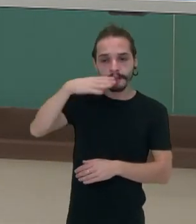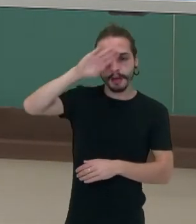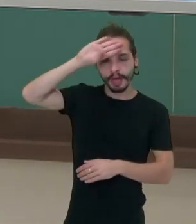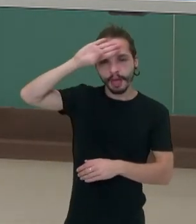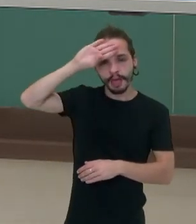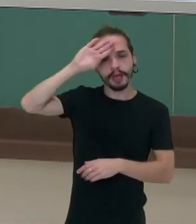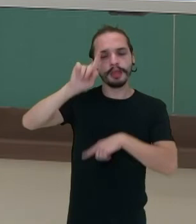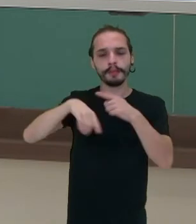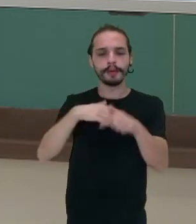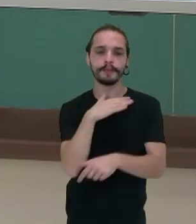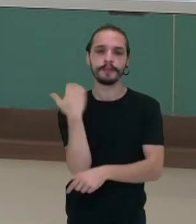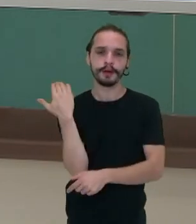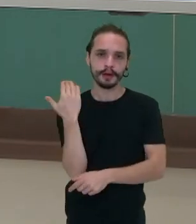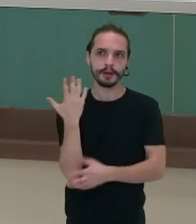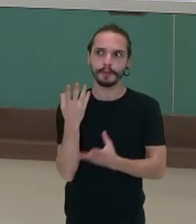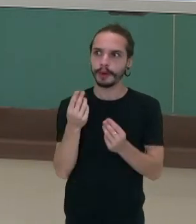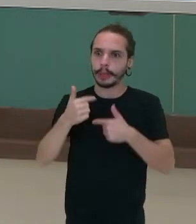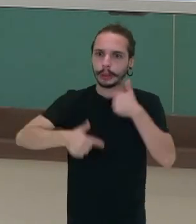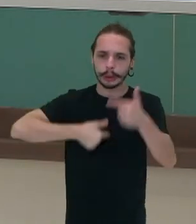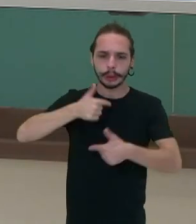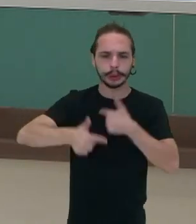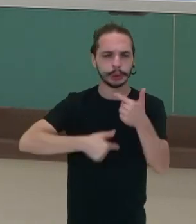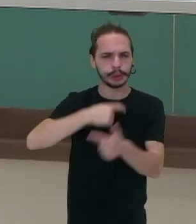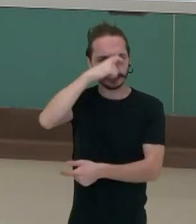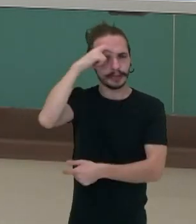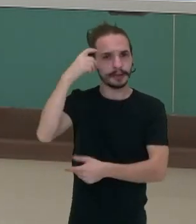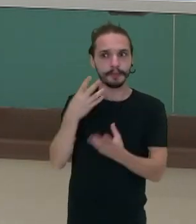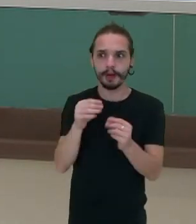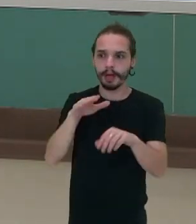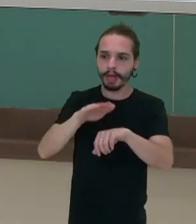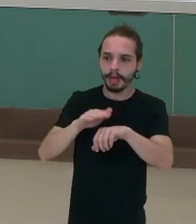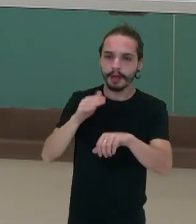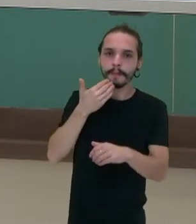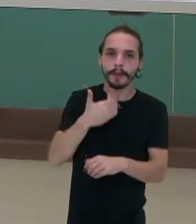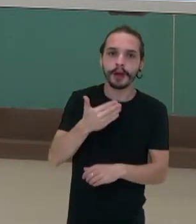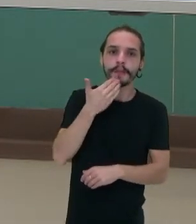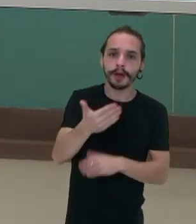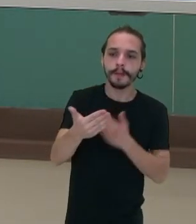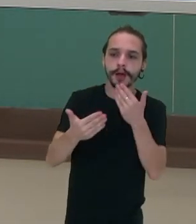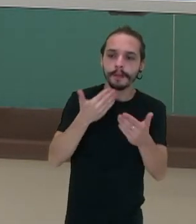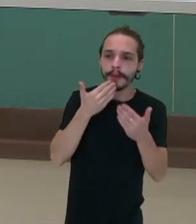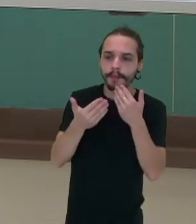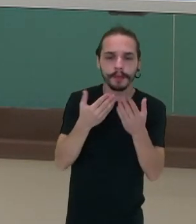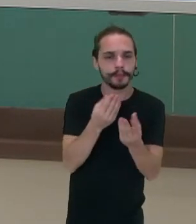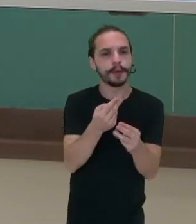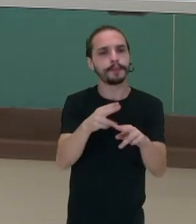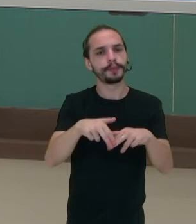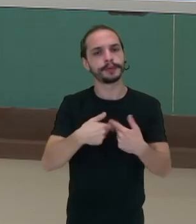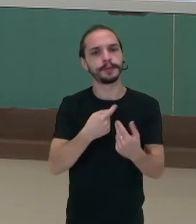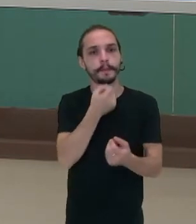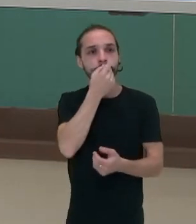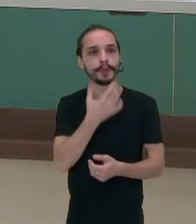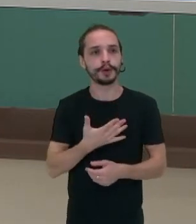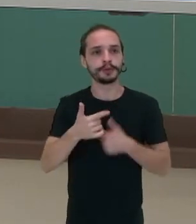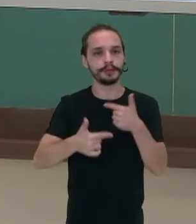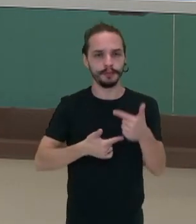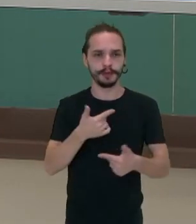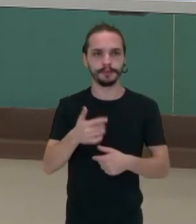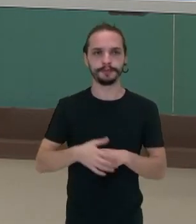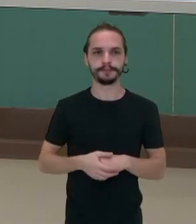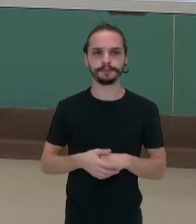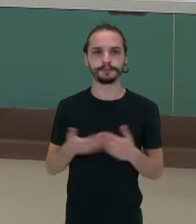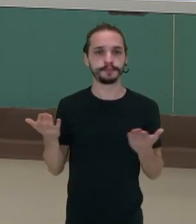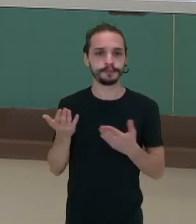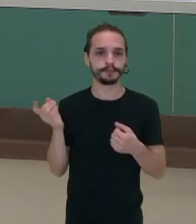quer dizer, ele teve uma exaustão muito grande de trabalho porque ele era muito requisitado e ele era muito bom. E nós temos agora Andrea Pozzo. Voltamos agora para o Barroco